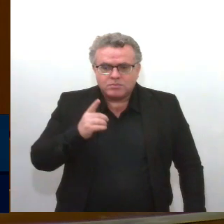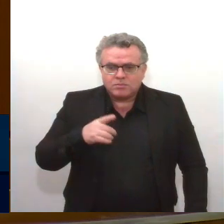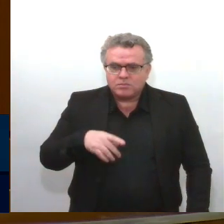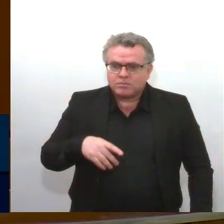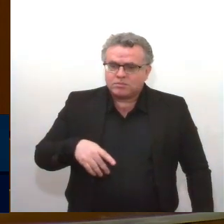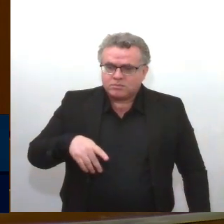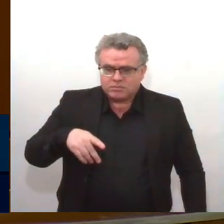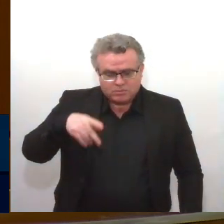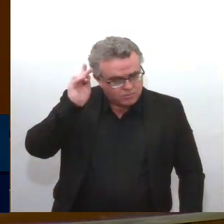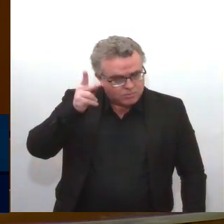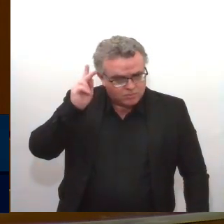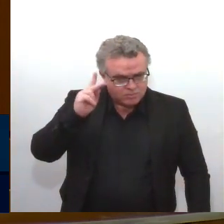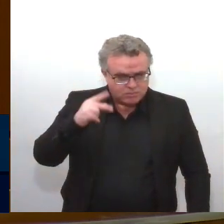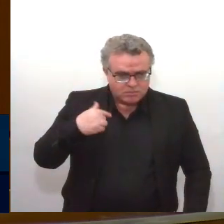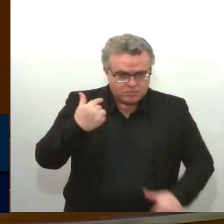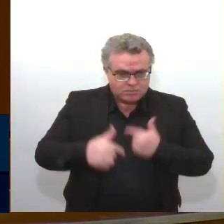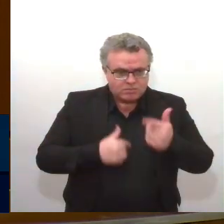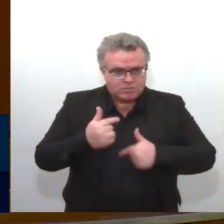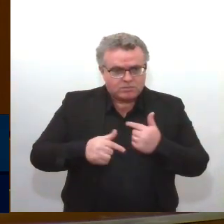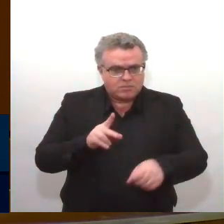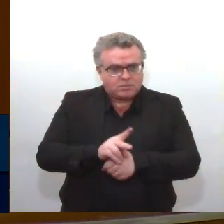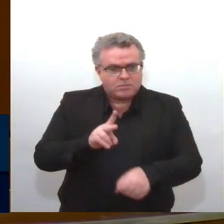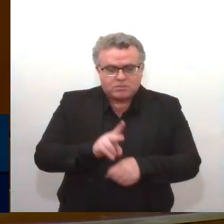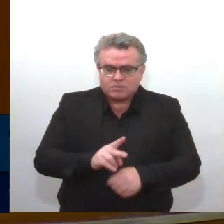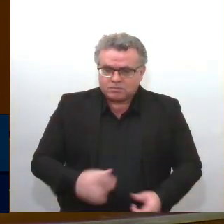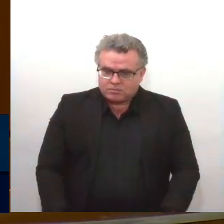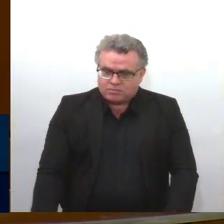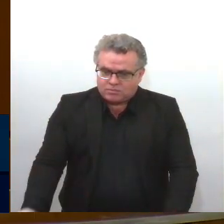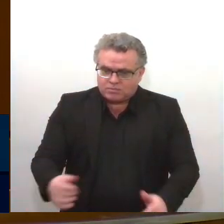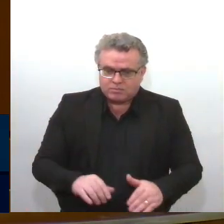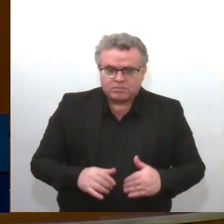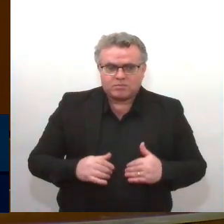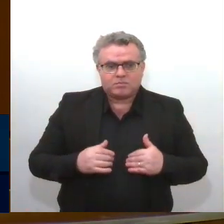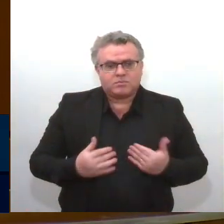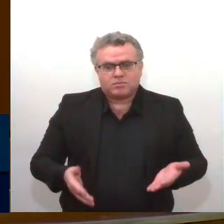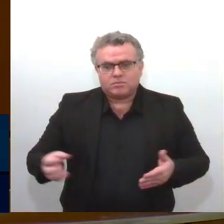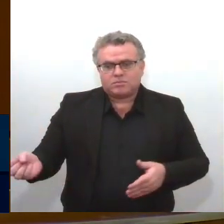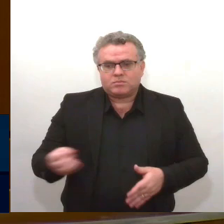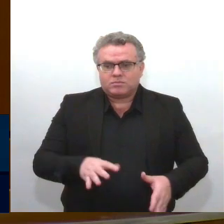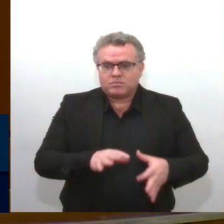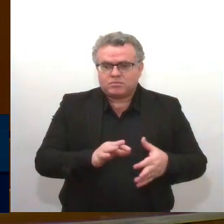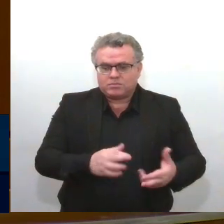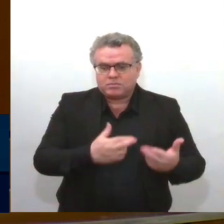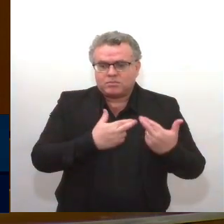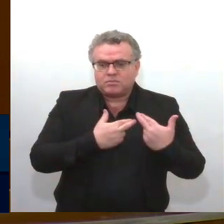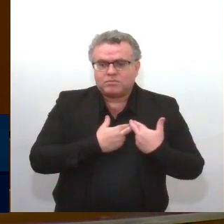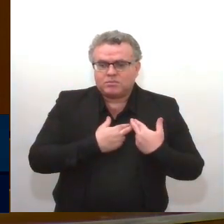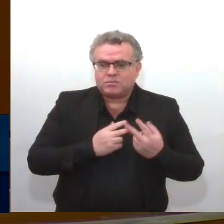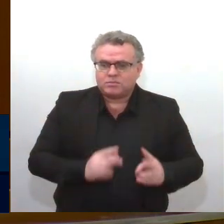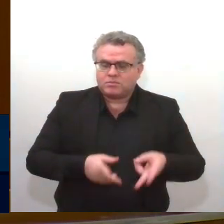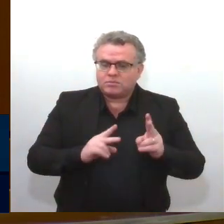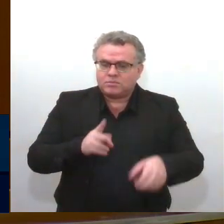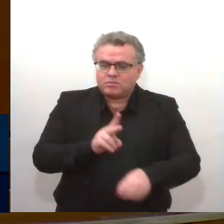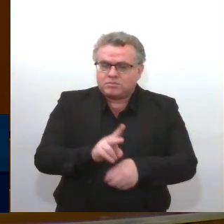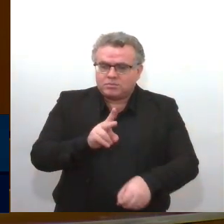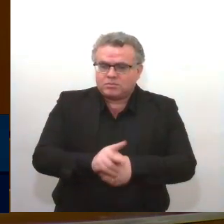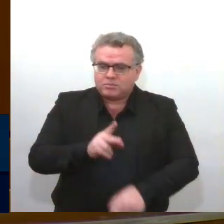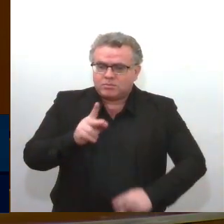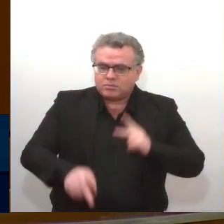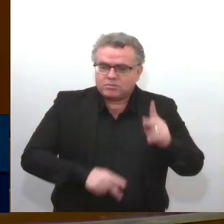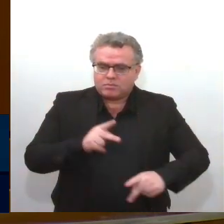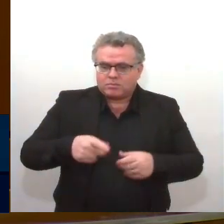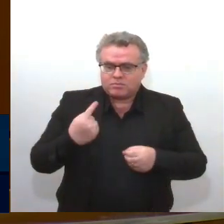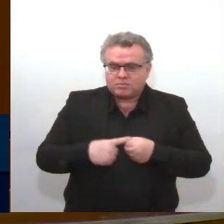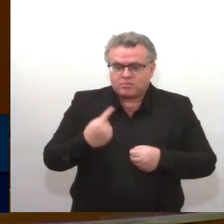do Povo de Sergipano e nós estaremos nova missão cuidando do Povo querido do município de Socorro que há